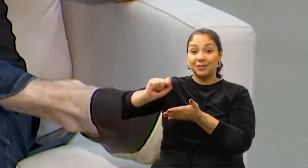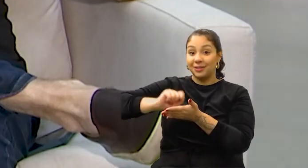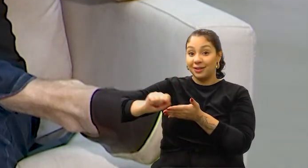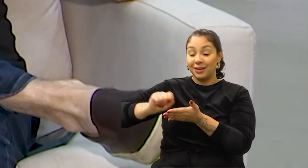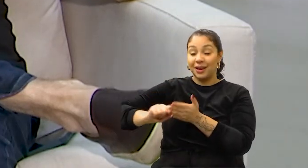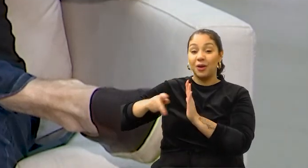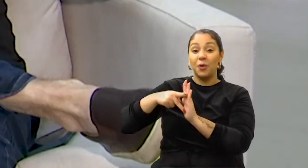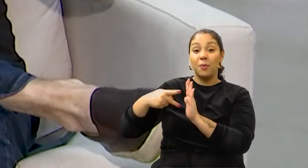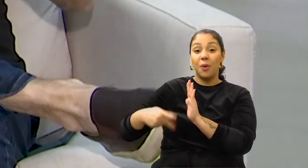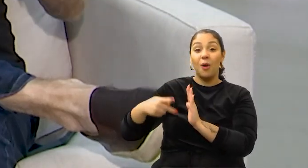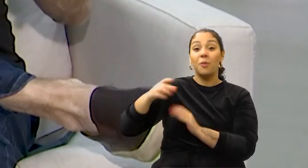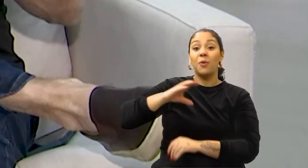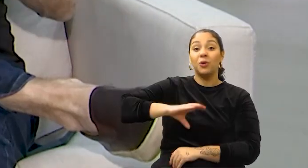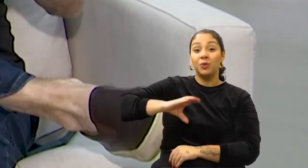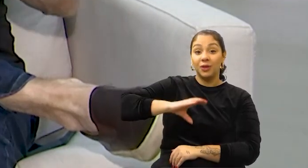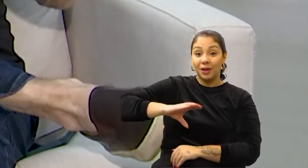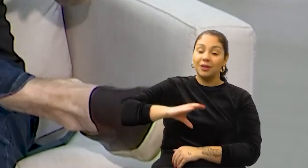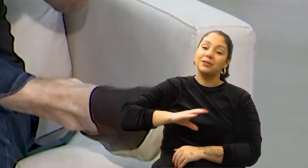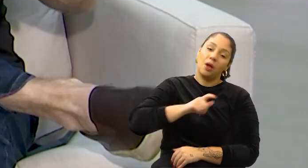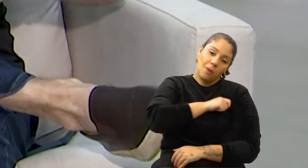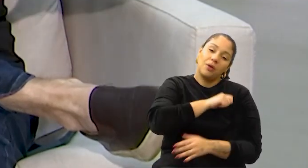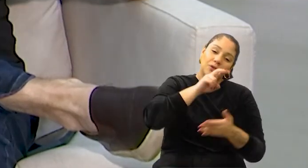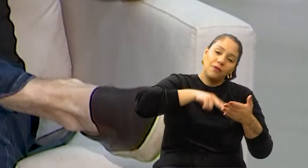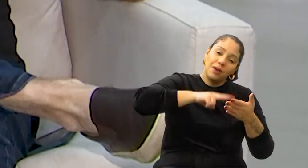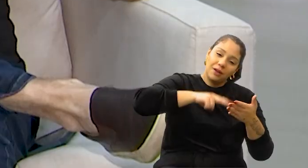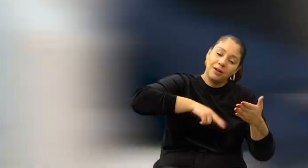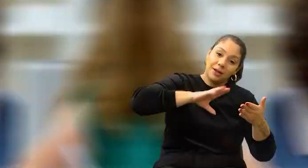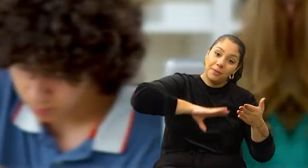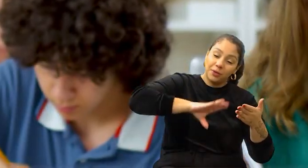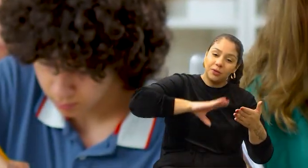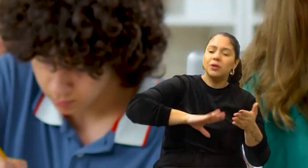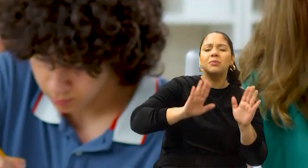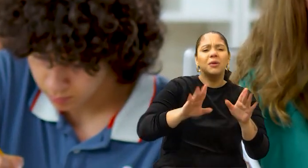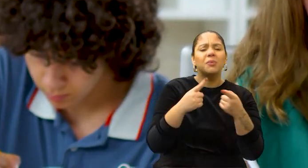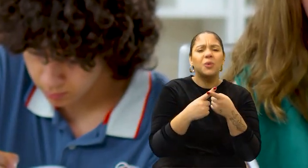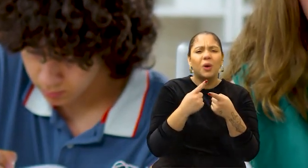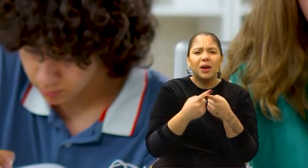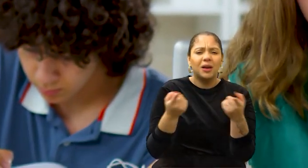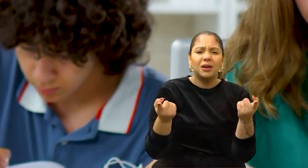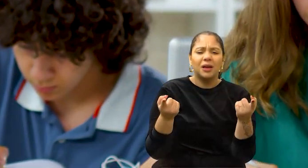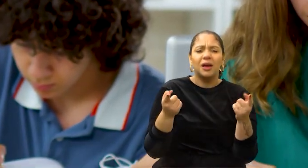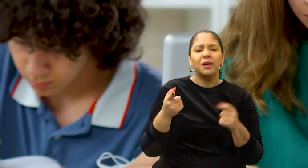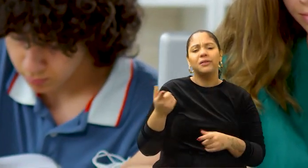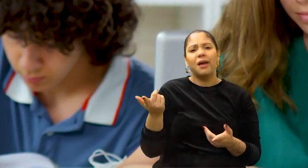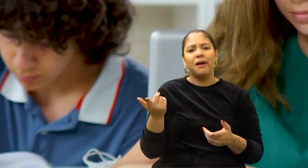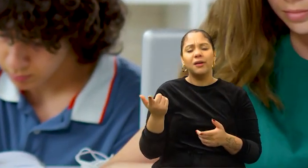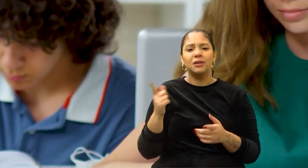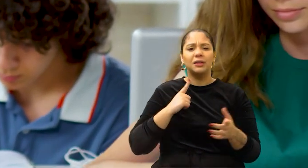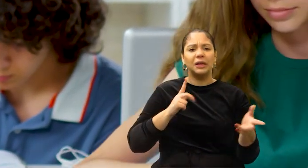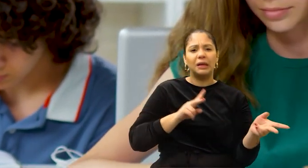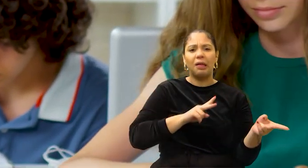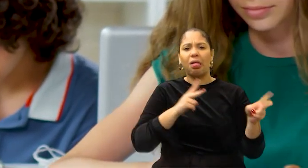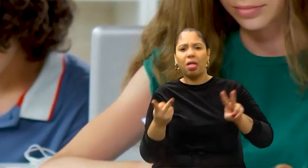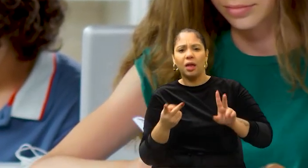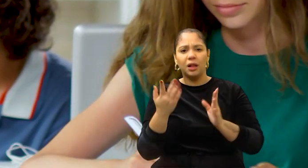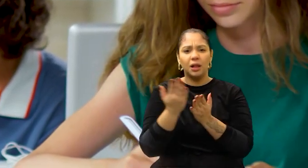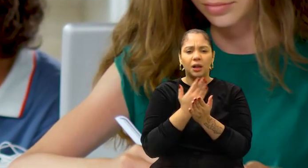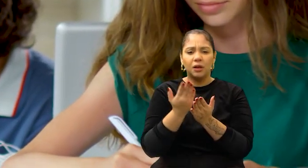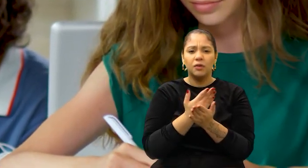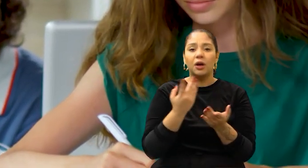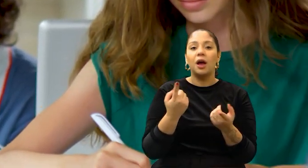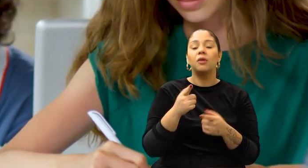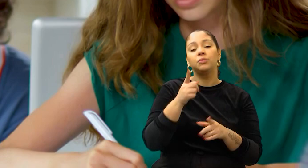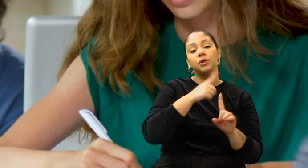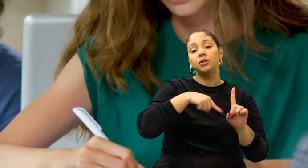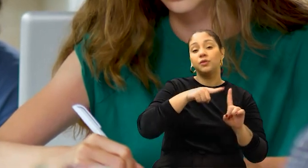em língua portuguesa mas é claro que os alunos vão ler em português mas por que isso porque nós estamos diante de uma perspectiva de